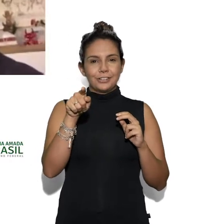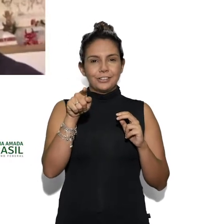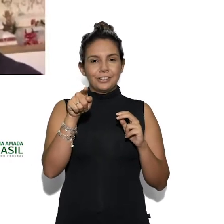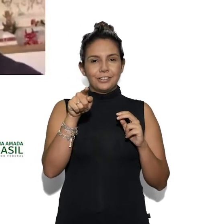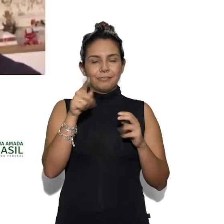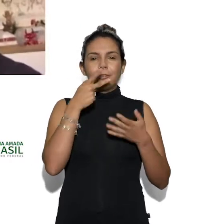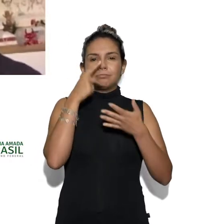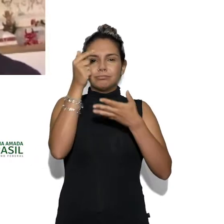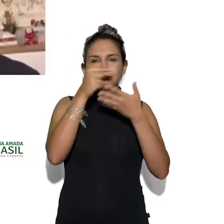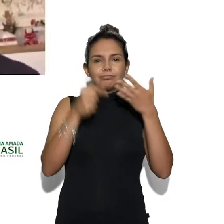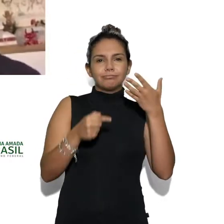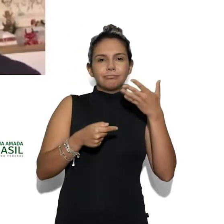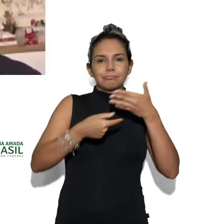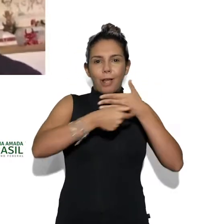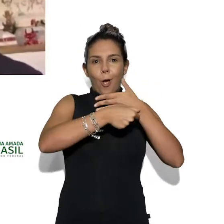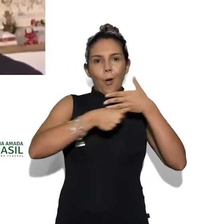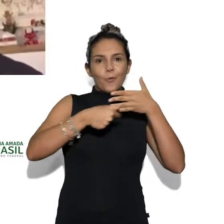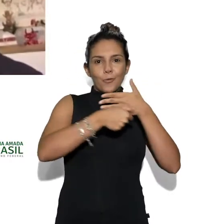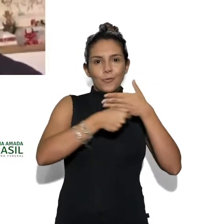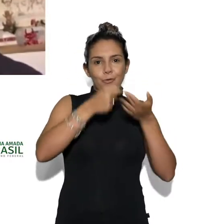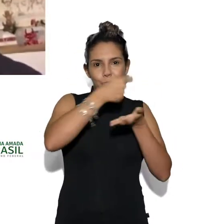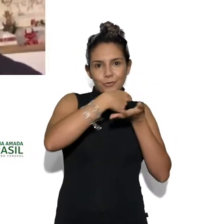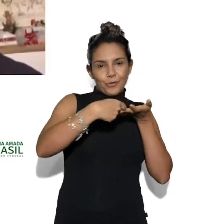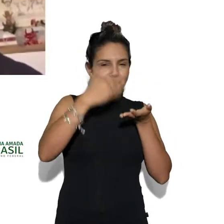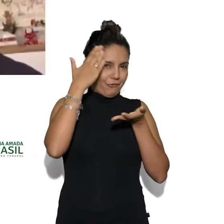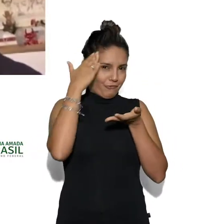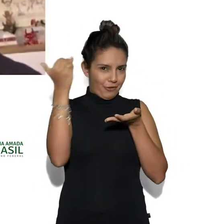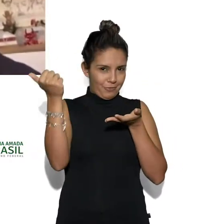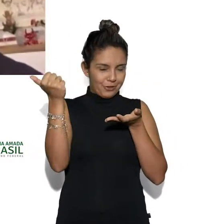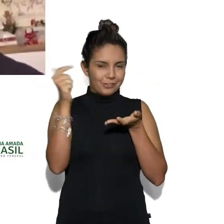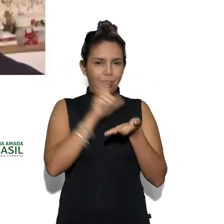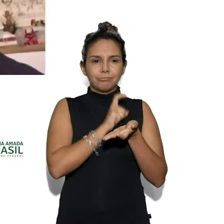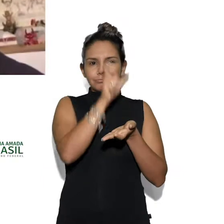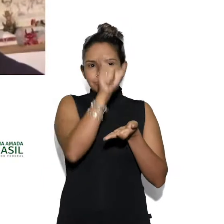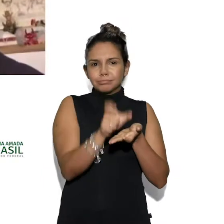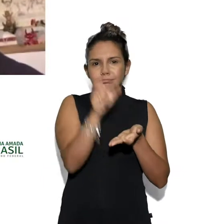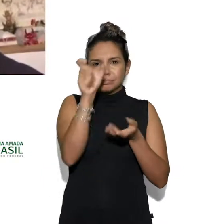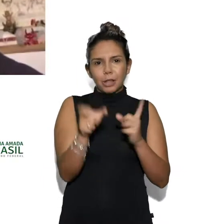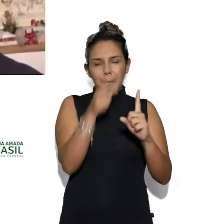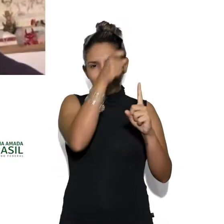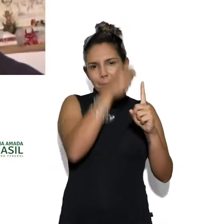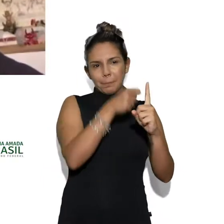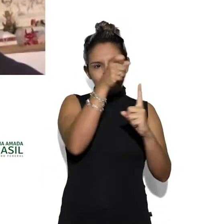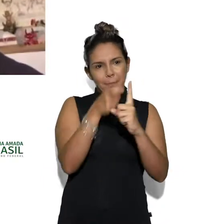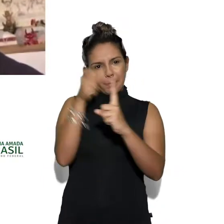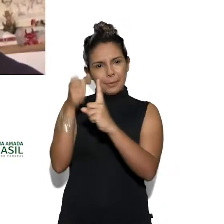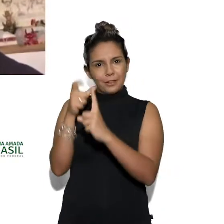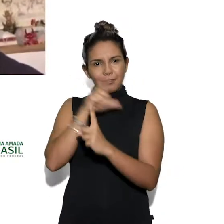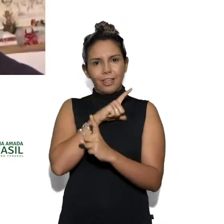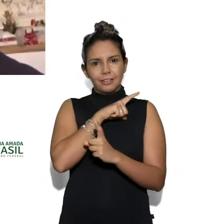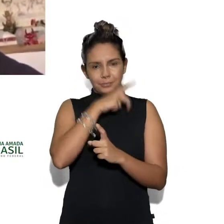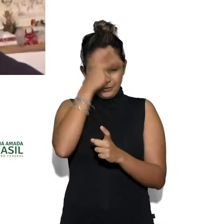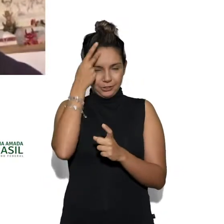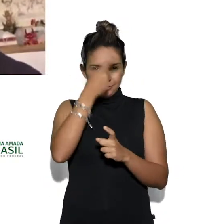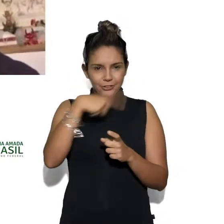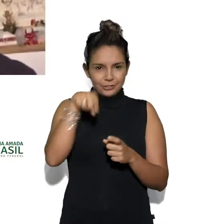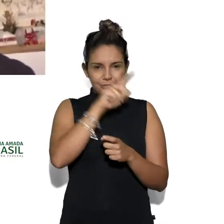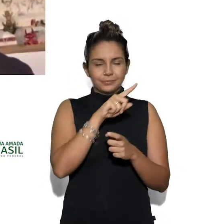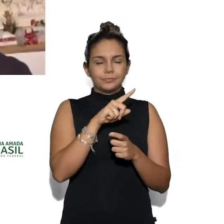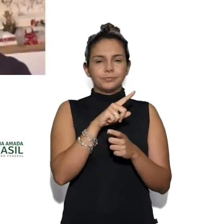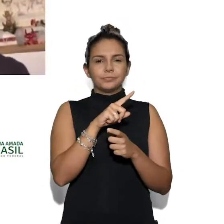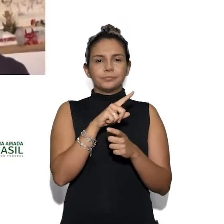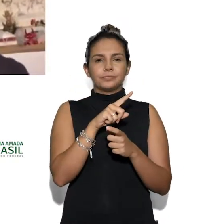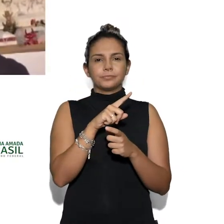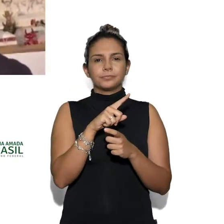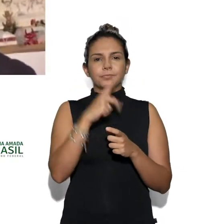Schwartz, sabe, há umas figuras aí, assim, eu colocava Simone Paulino para cuidar, por